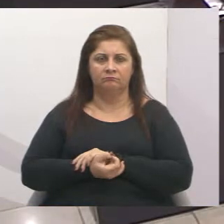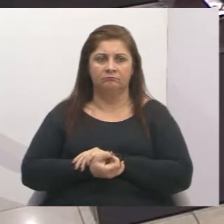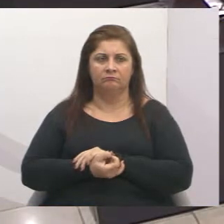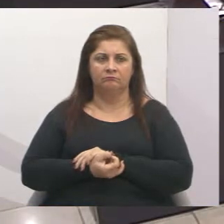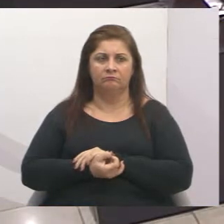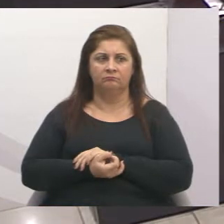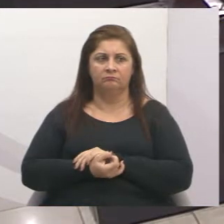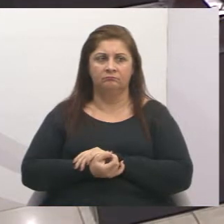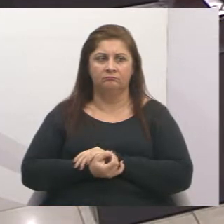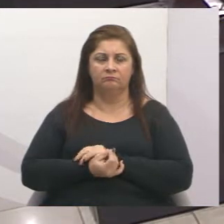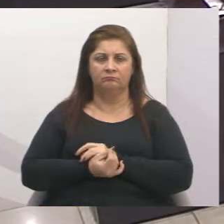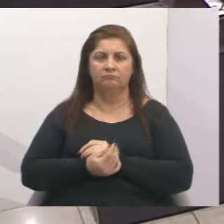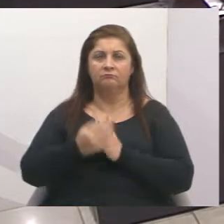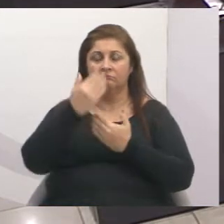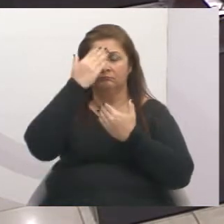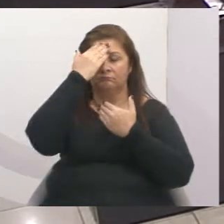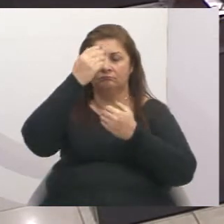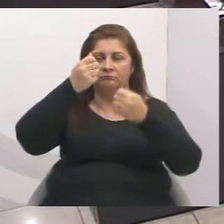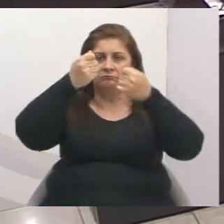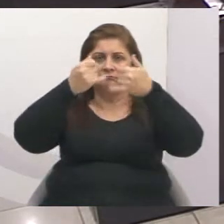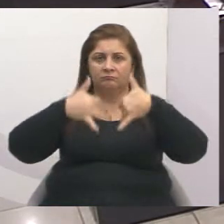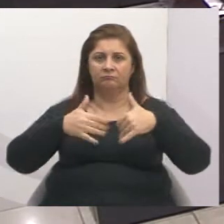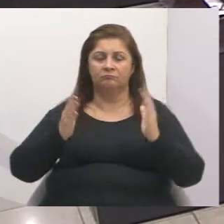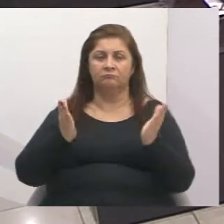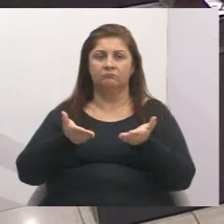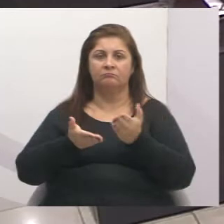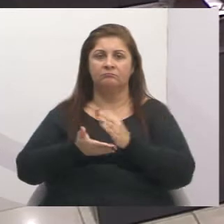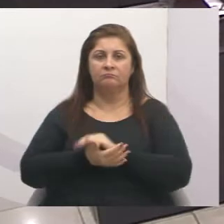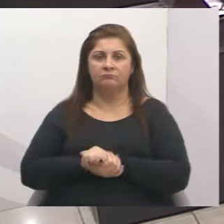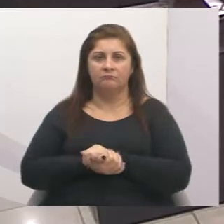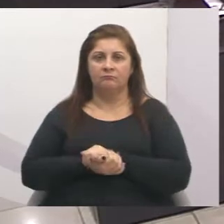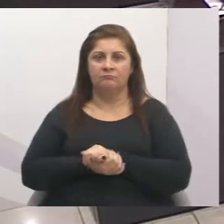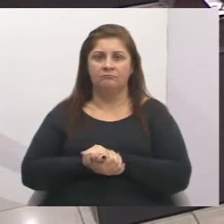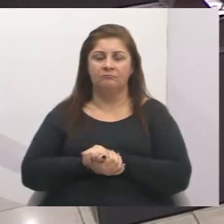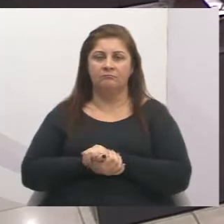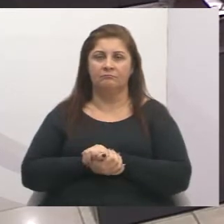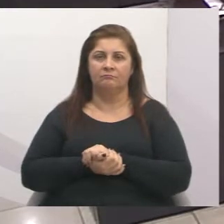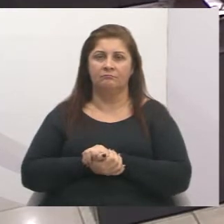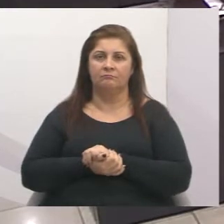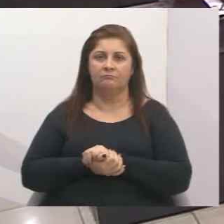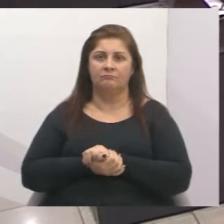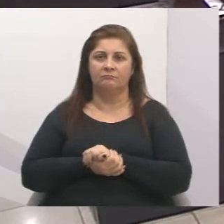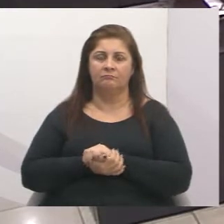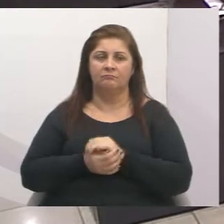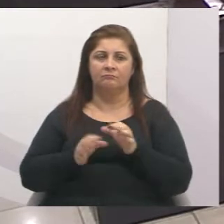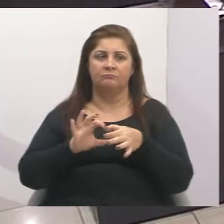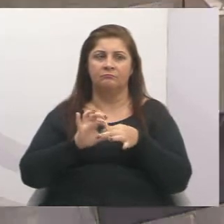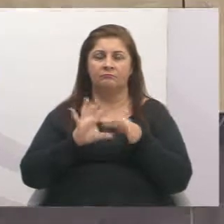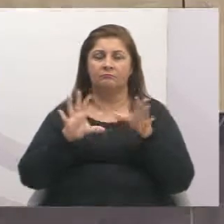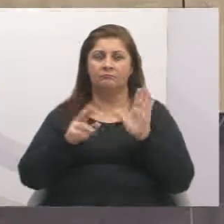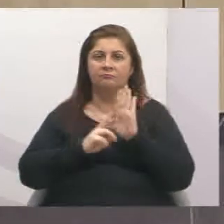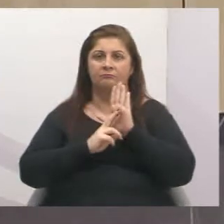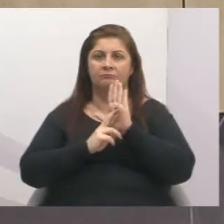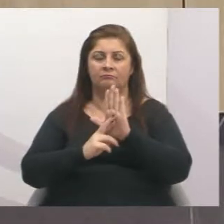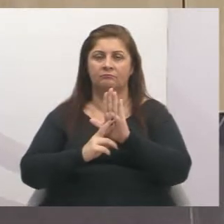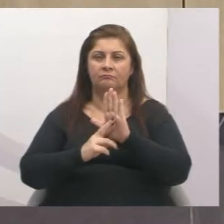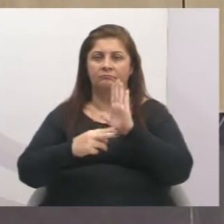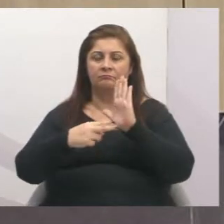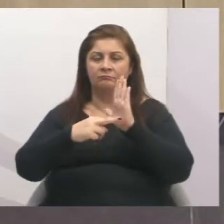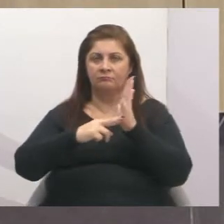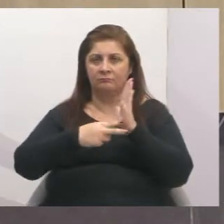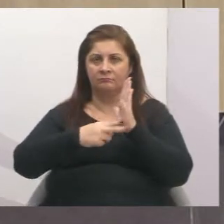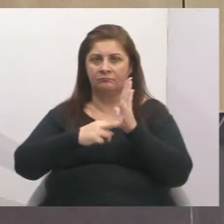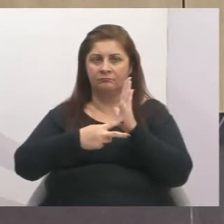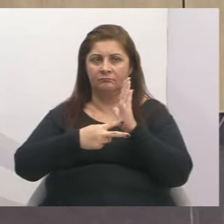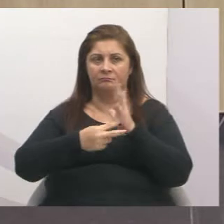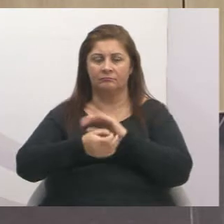Agradeço as explanações e, nesse momento, abro a palavra para os representantes do Sindicato dos Servidores